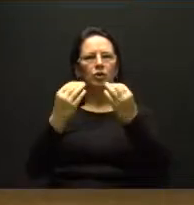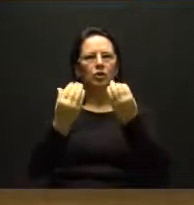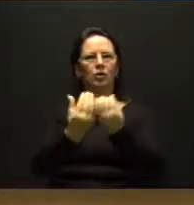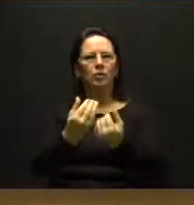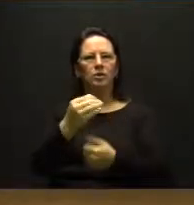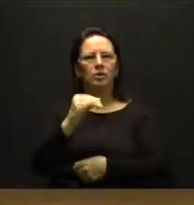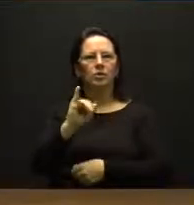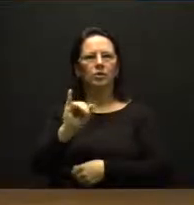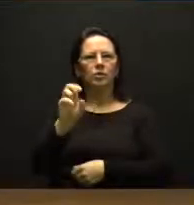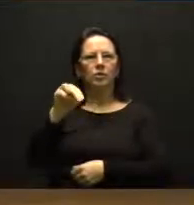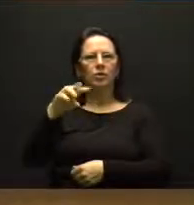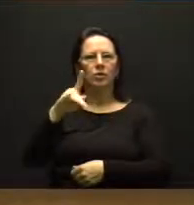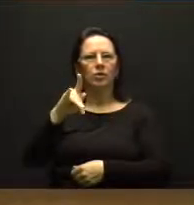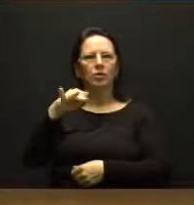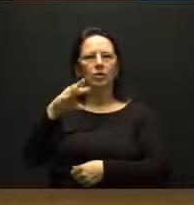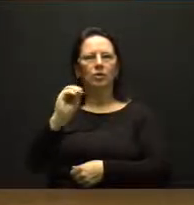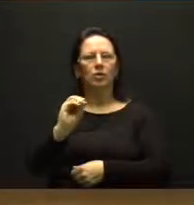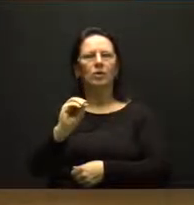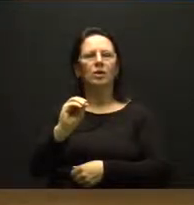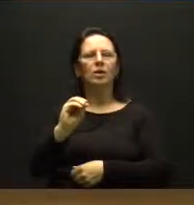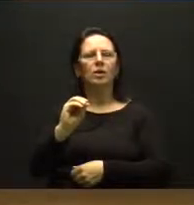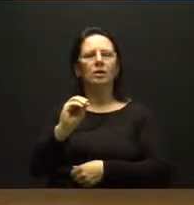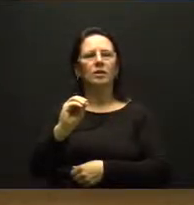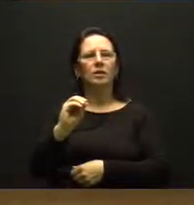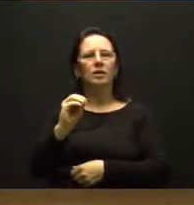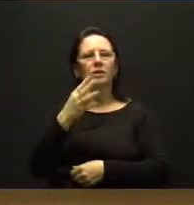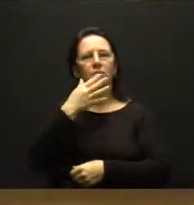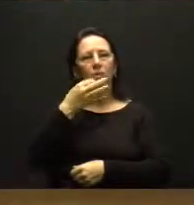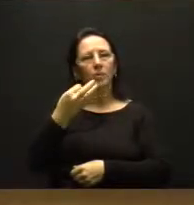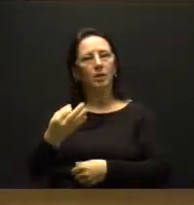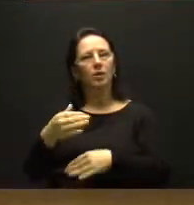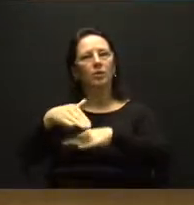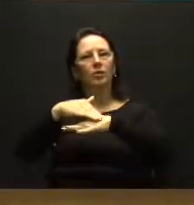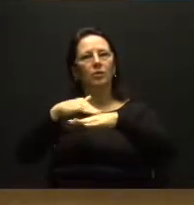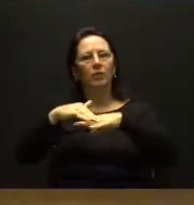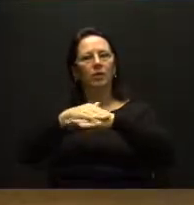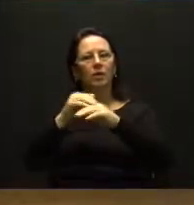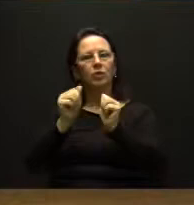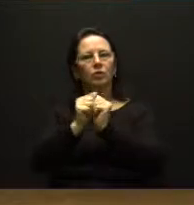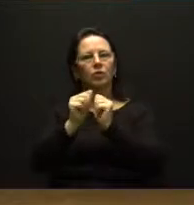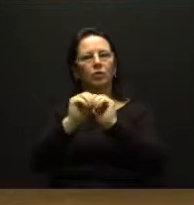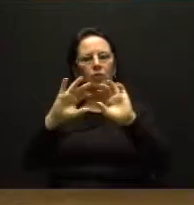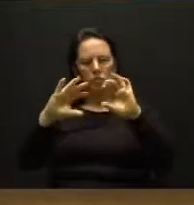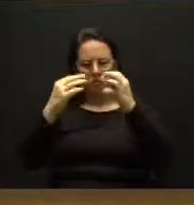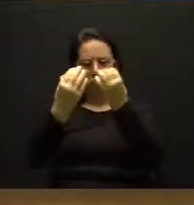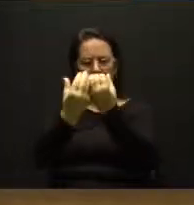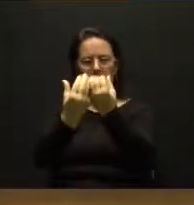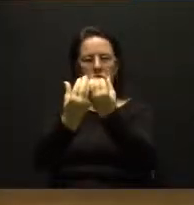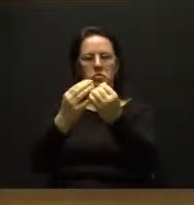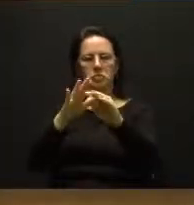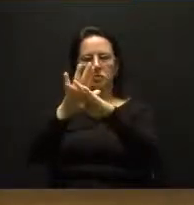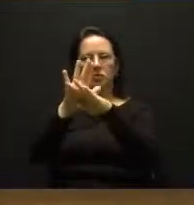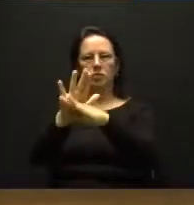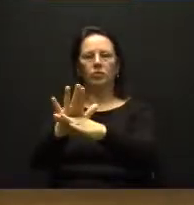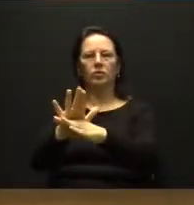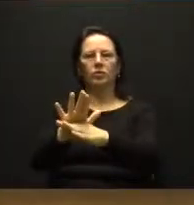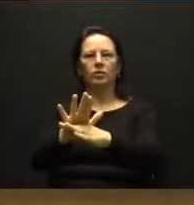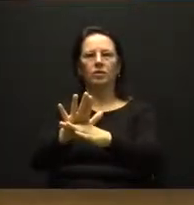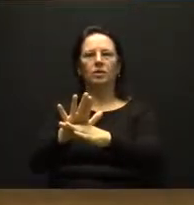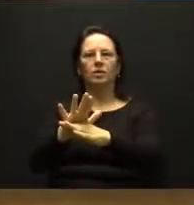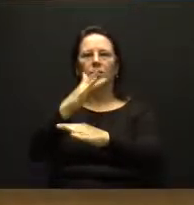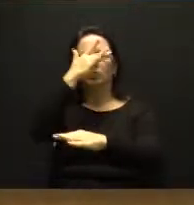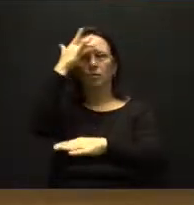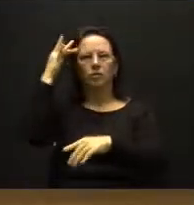depois de uma satisfação para os trabalhadores é igual à seleção é competente e com certeza fará leasing atendimento aí aos